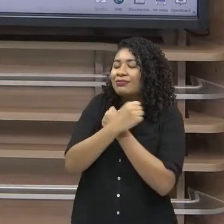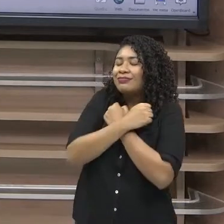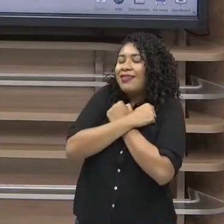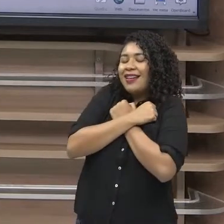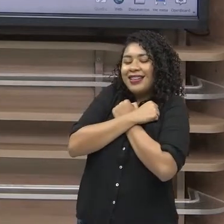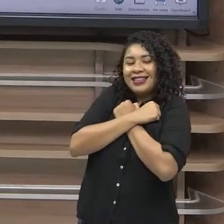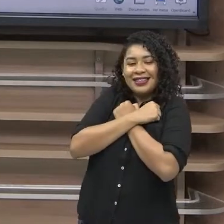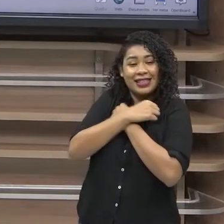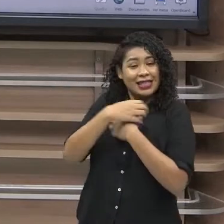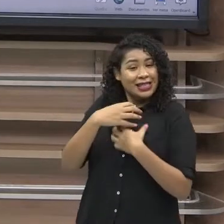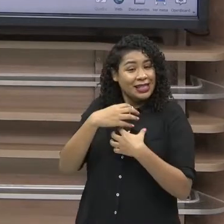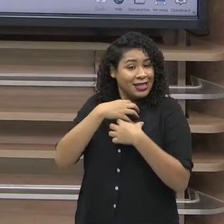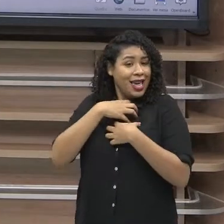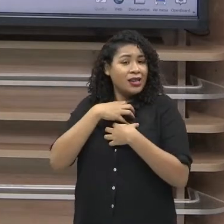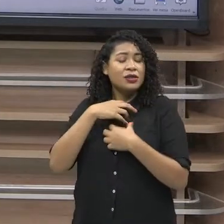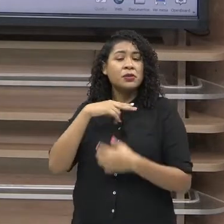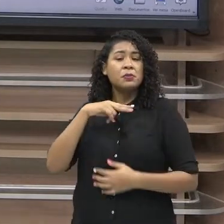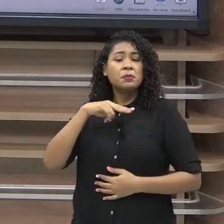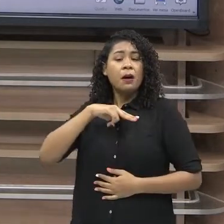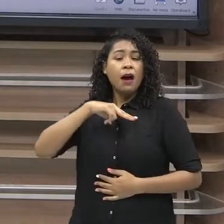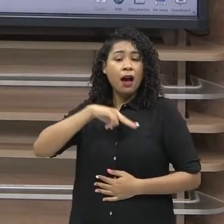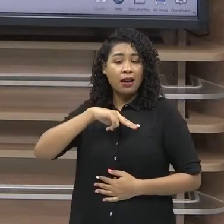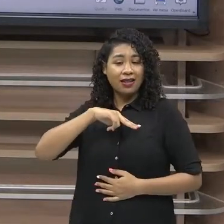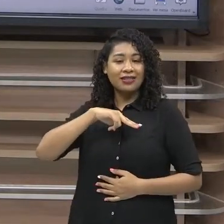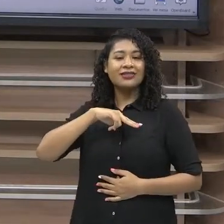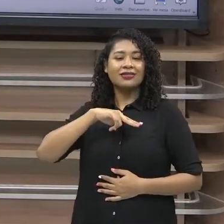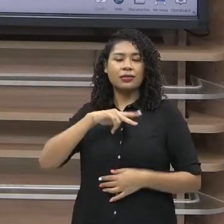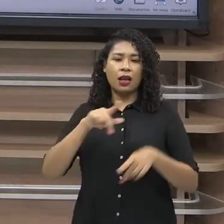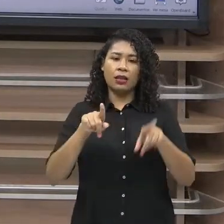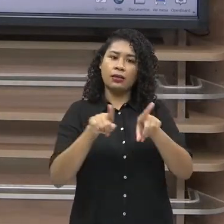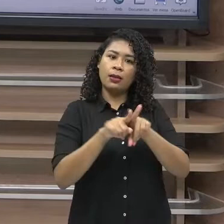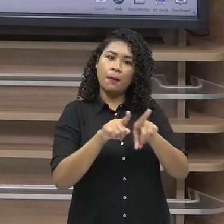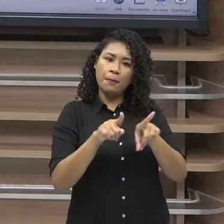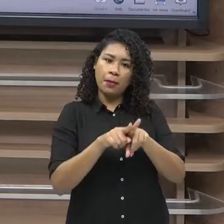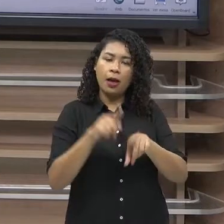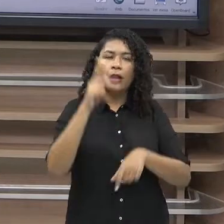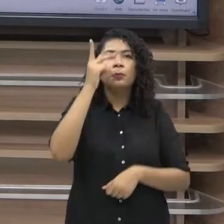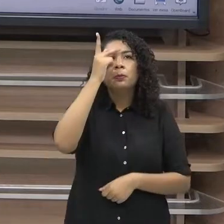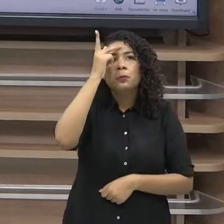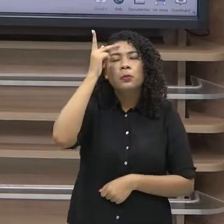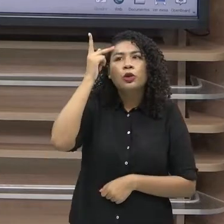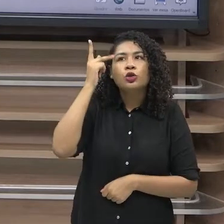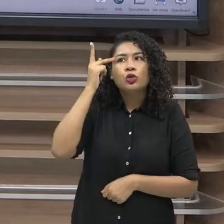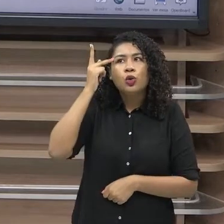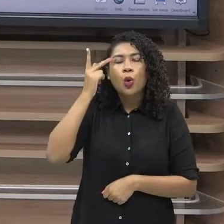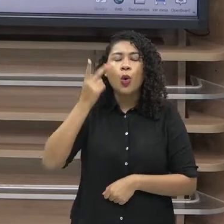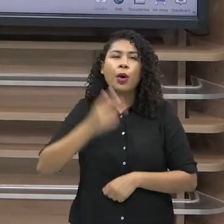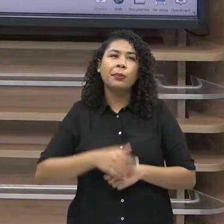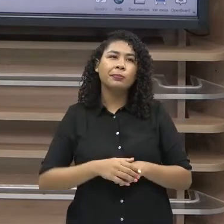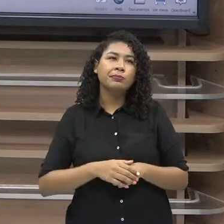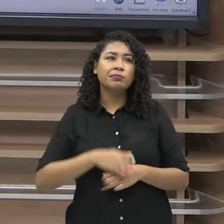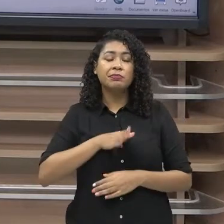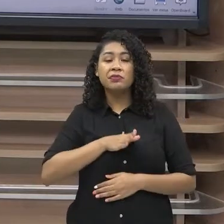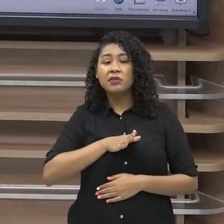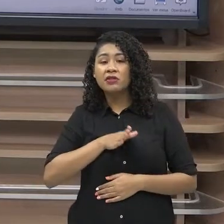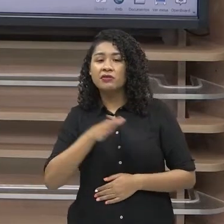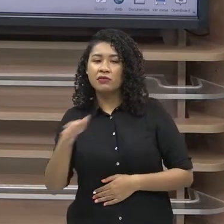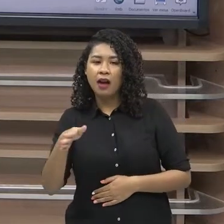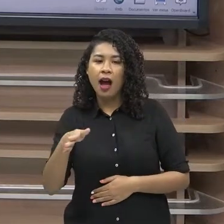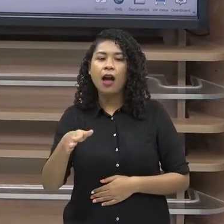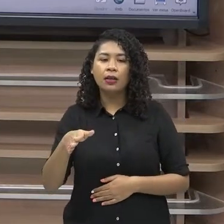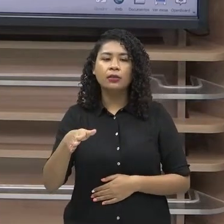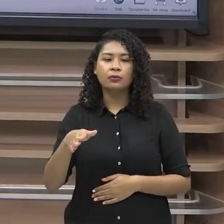divindade. Da mesma maneira, quando uma pessoa ela vai para o campo, para um terreiro